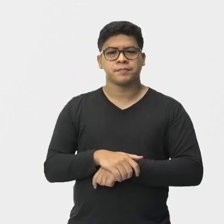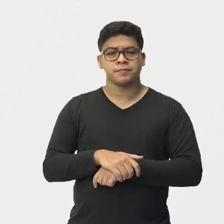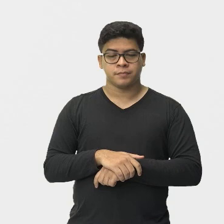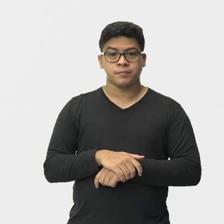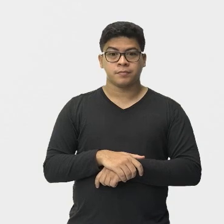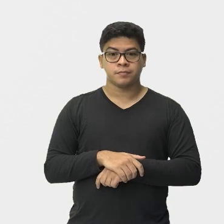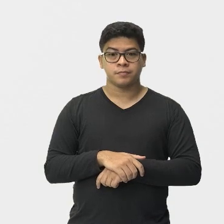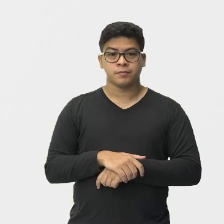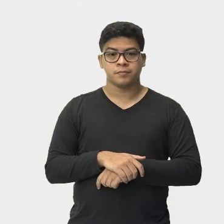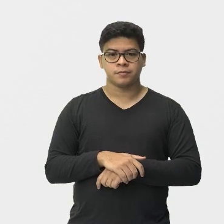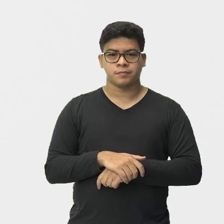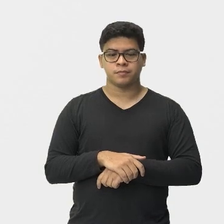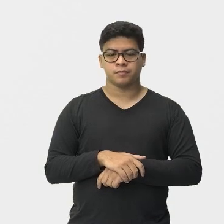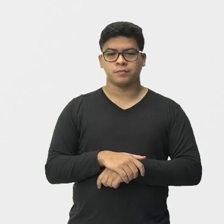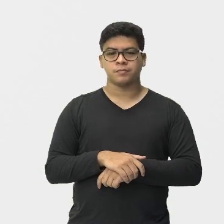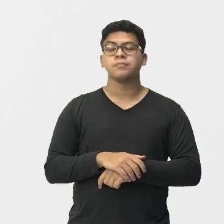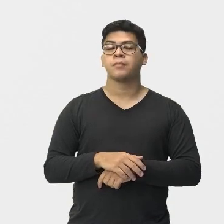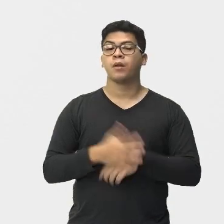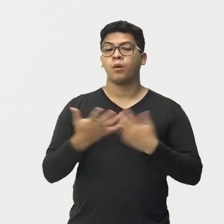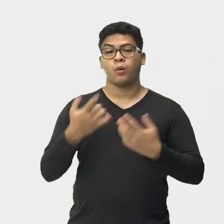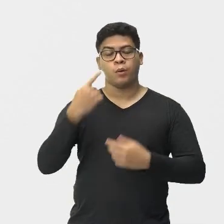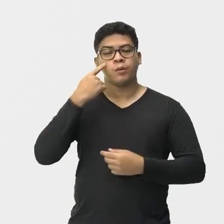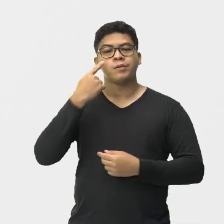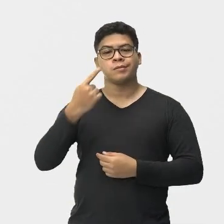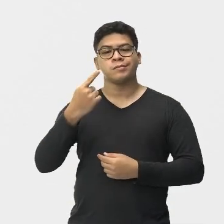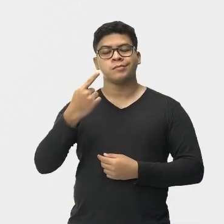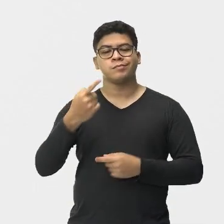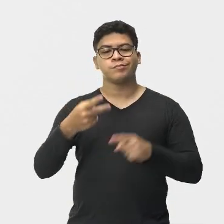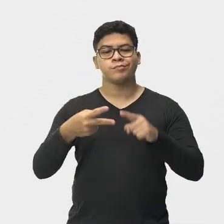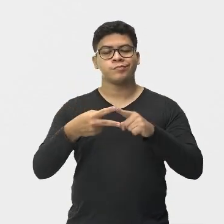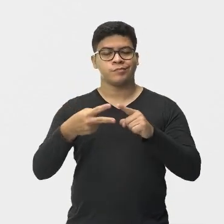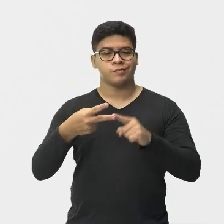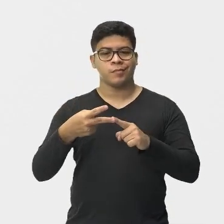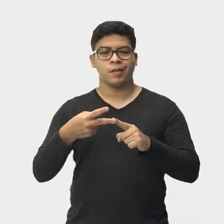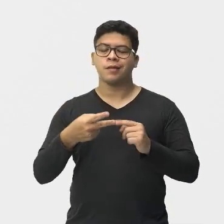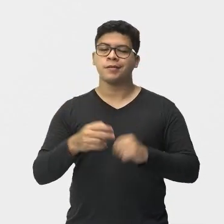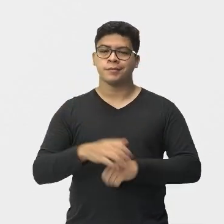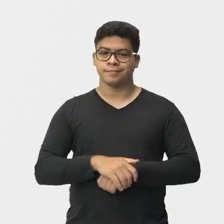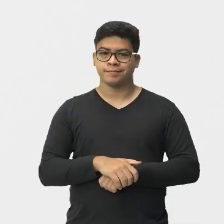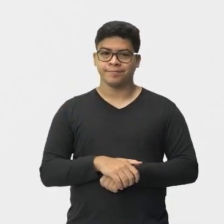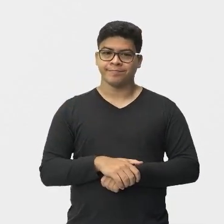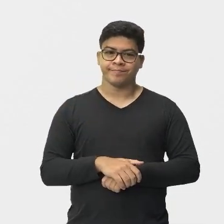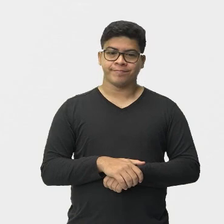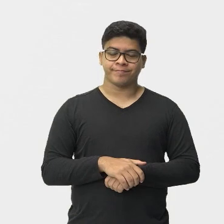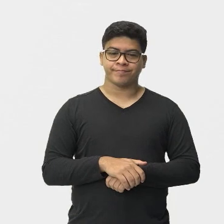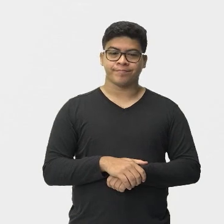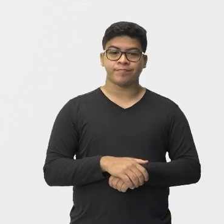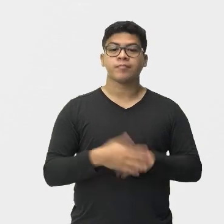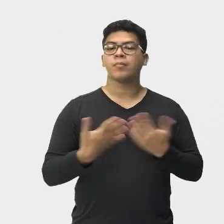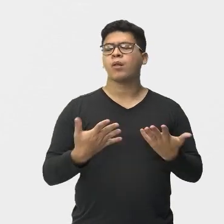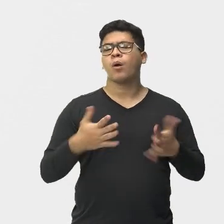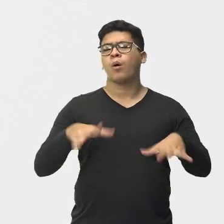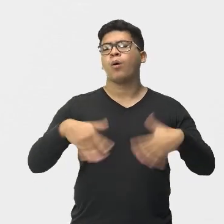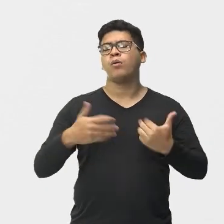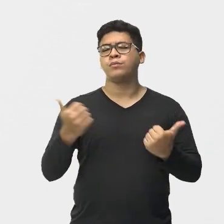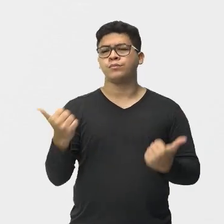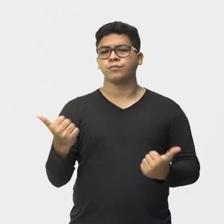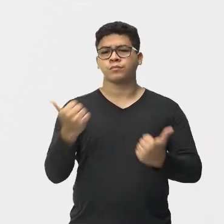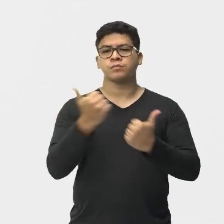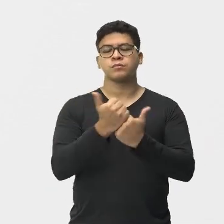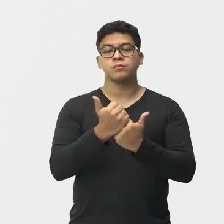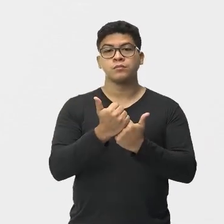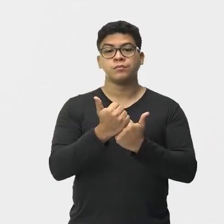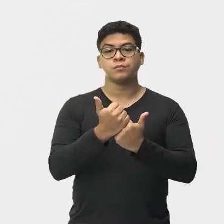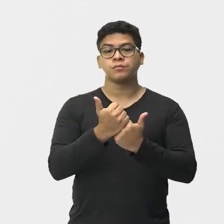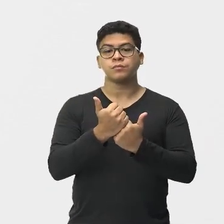resposta, 2 conejos blancos, né? E aí, qual é o pronome complemento que eu poderia substituir